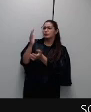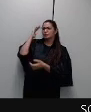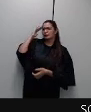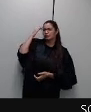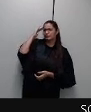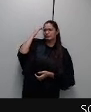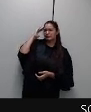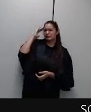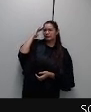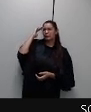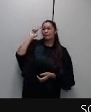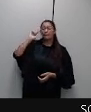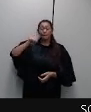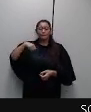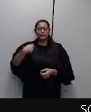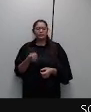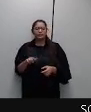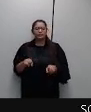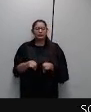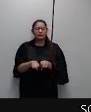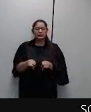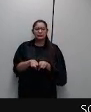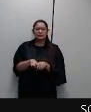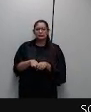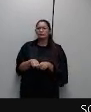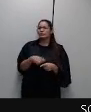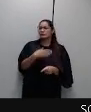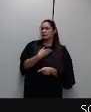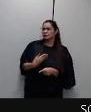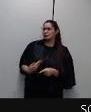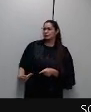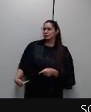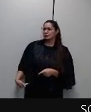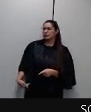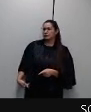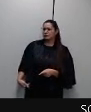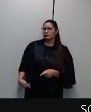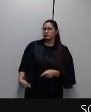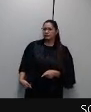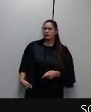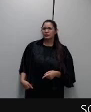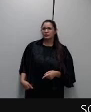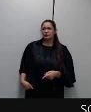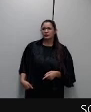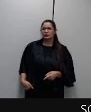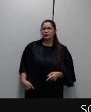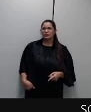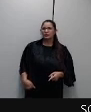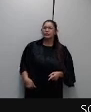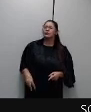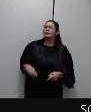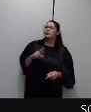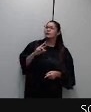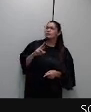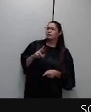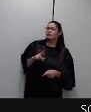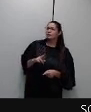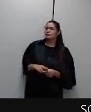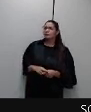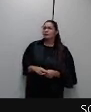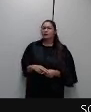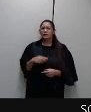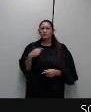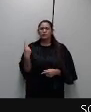preço público Então eu só digo nós estamos fazendo aqui é realinhando a nossa